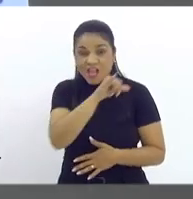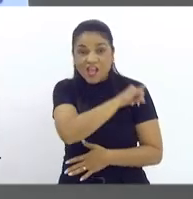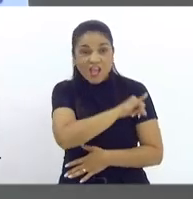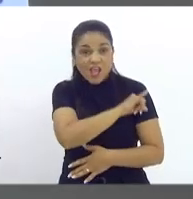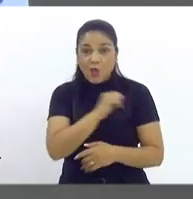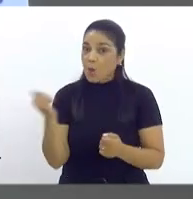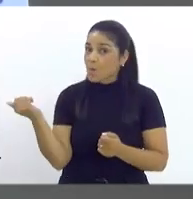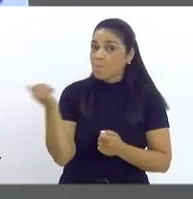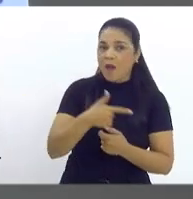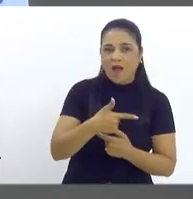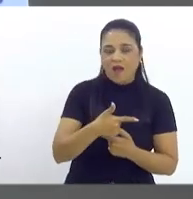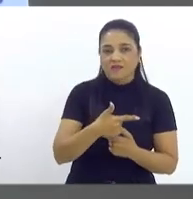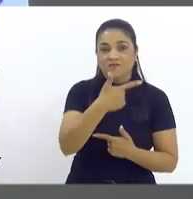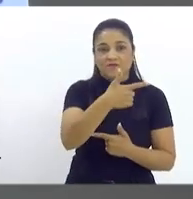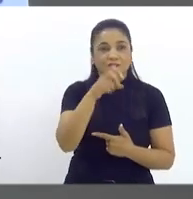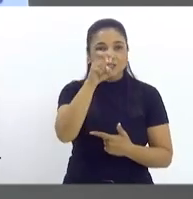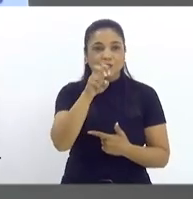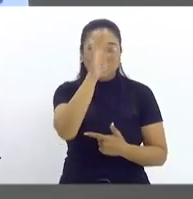com gás natural